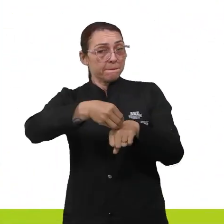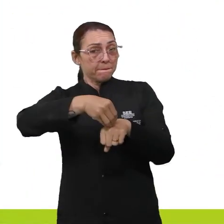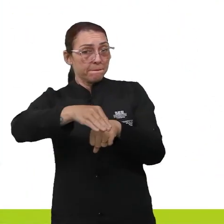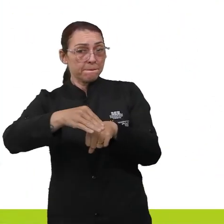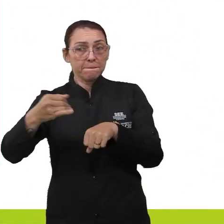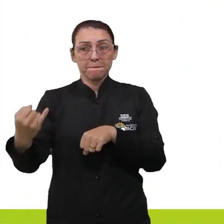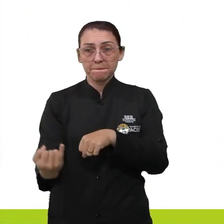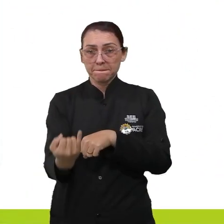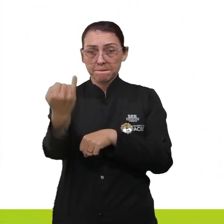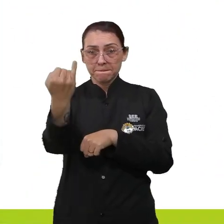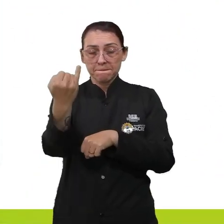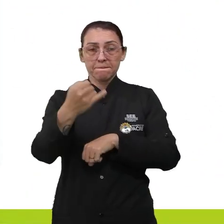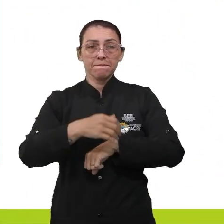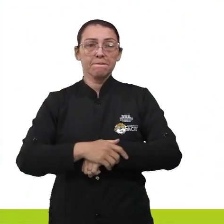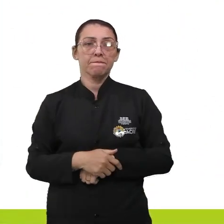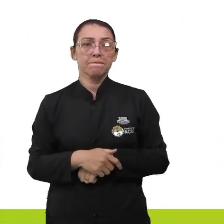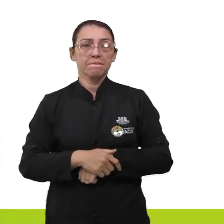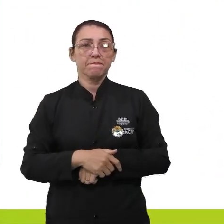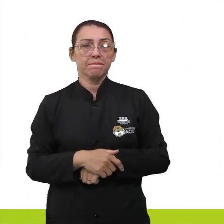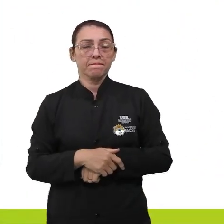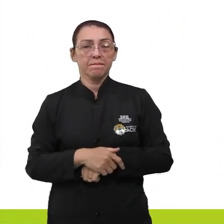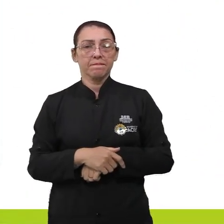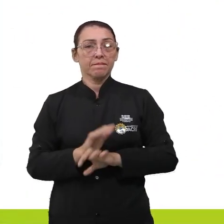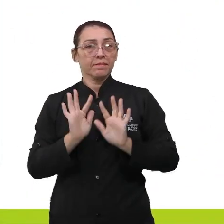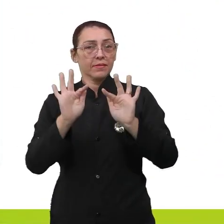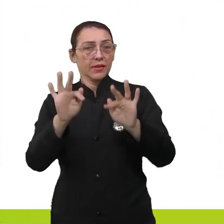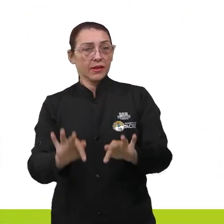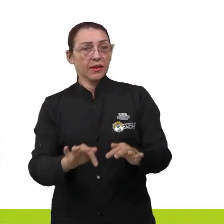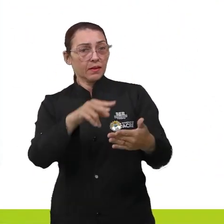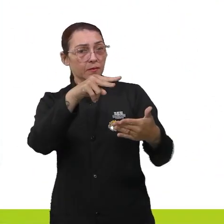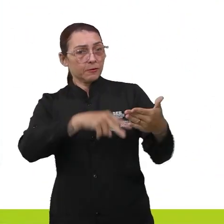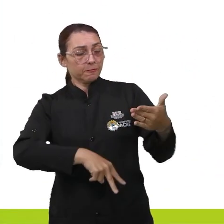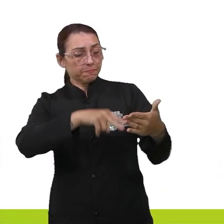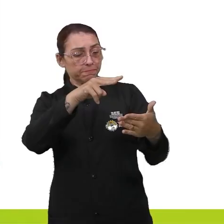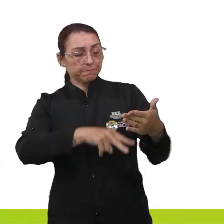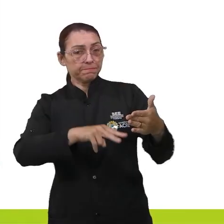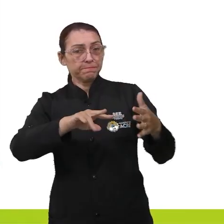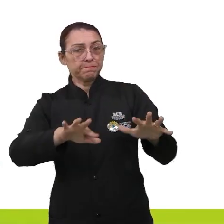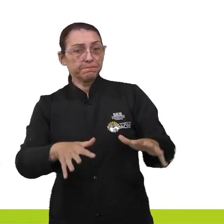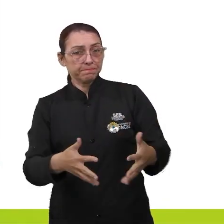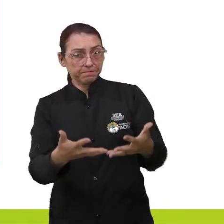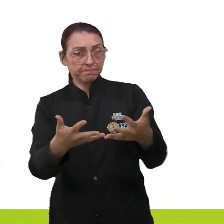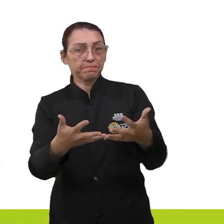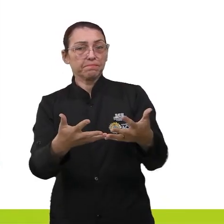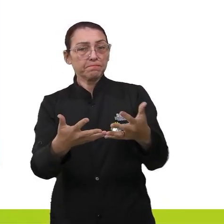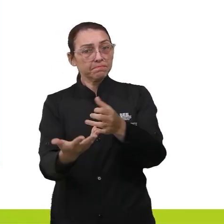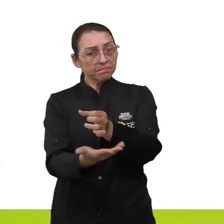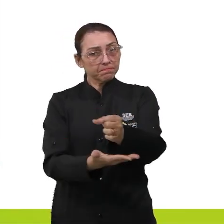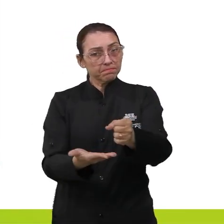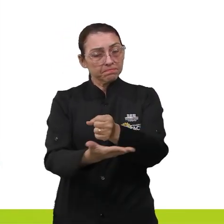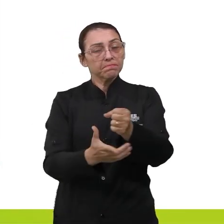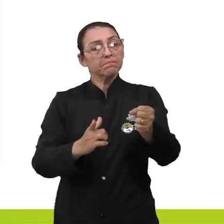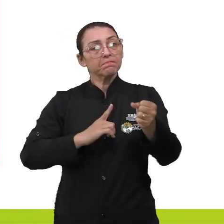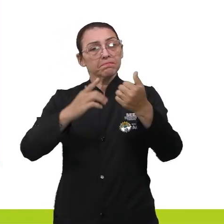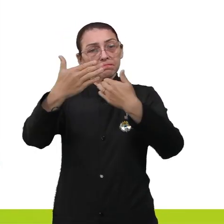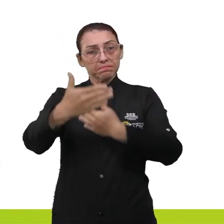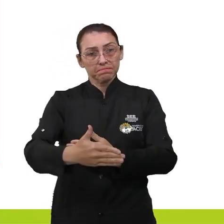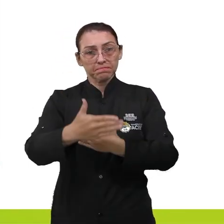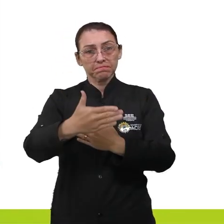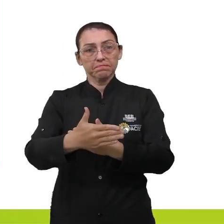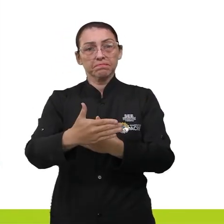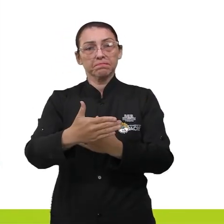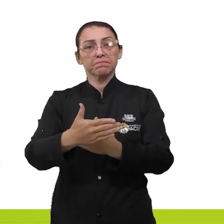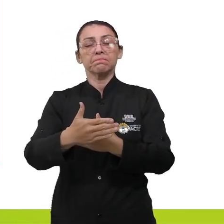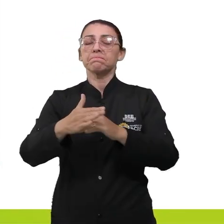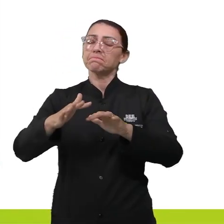E nesse sentido a gente tem as dicas importantes para finalizar, que é ler os textos motivadores que vai vir lá na sua prova. É um texto que